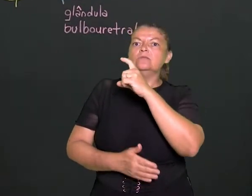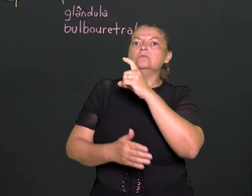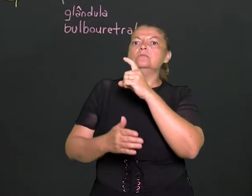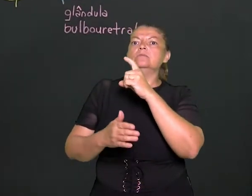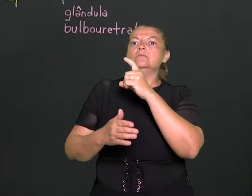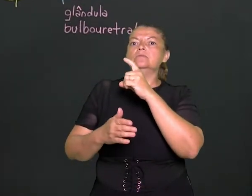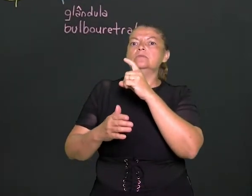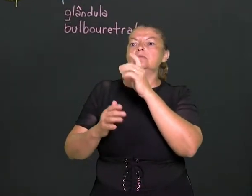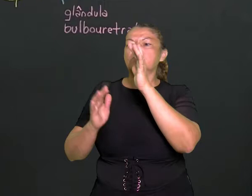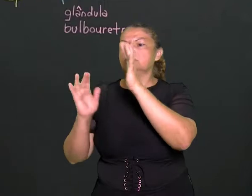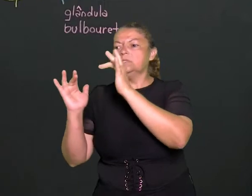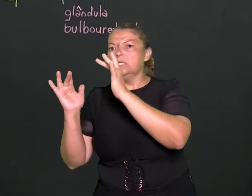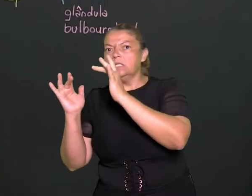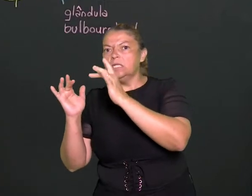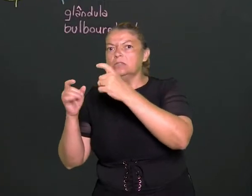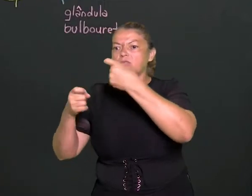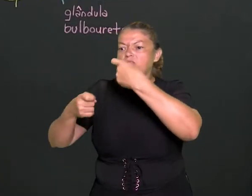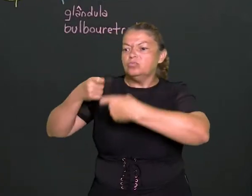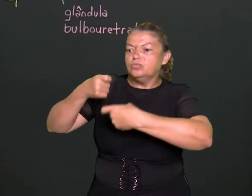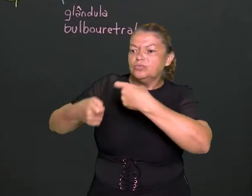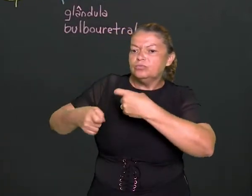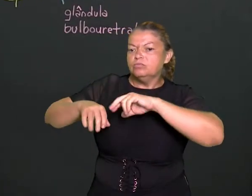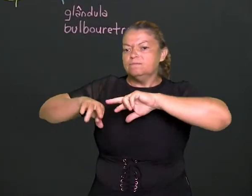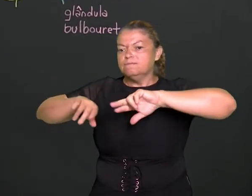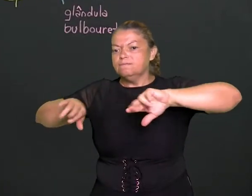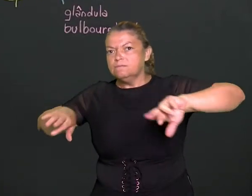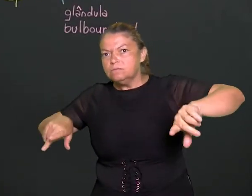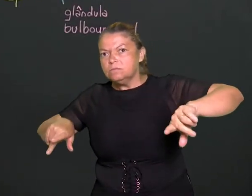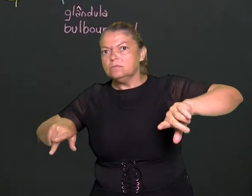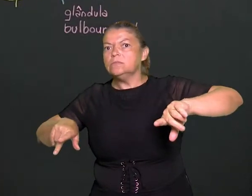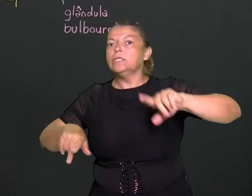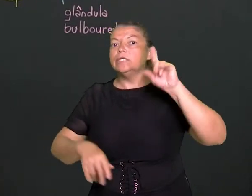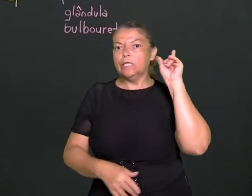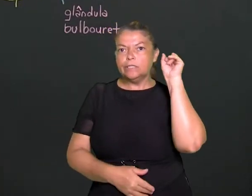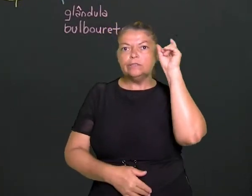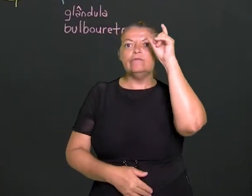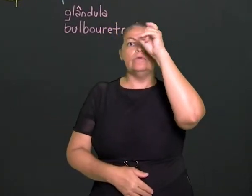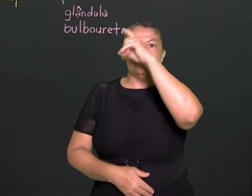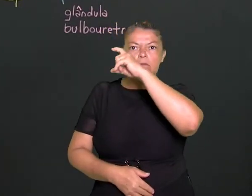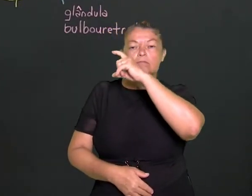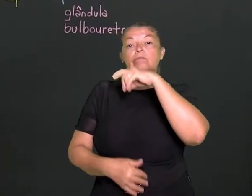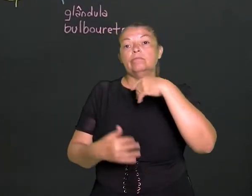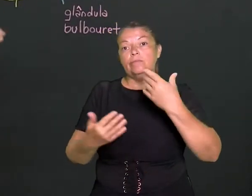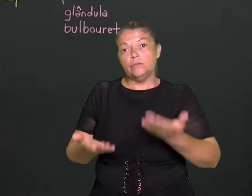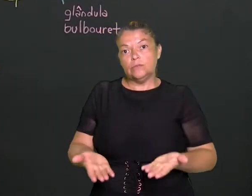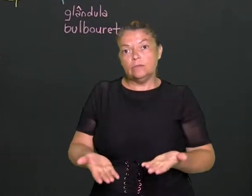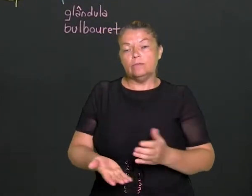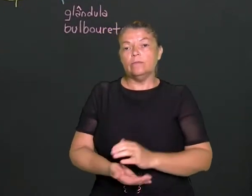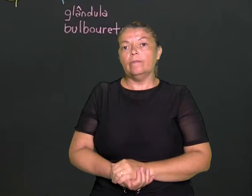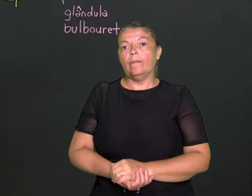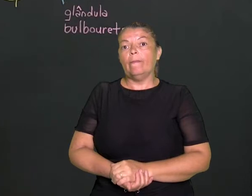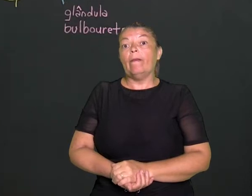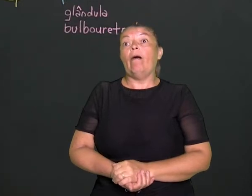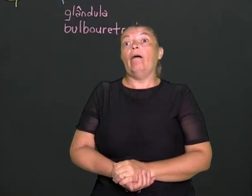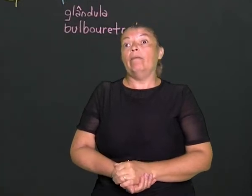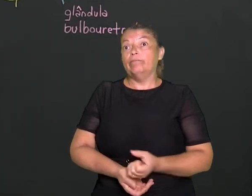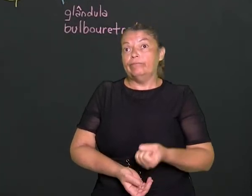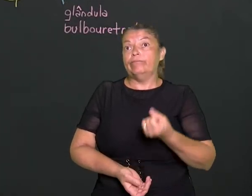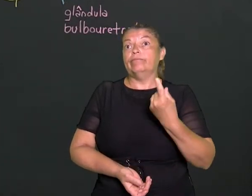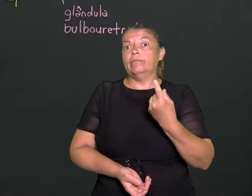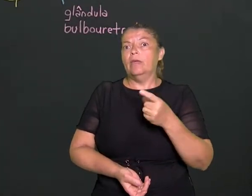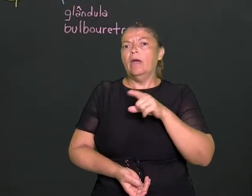justamente porque são espermatozoides com caudas curtas ou caudas longas demais, dificultando, então, esse deslocamento. Isso